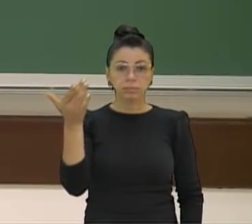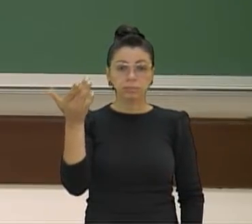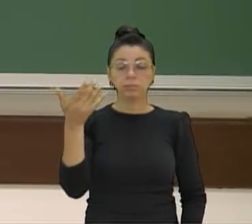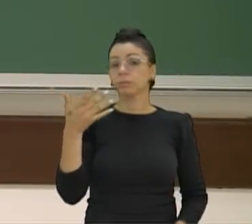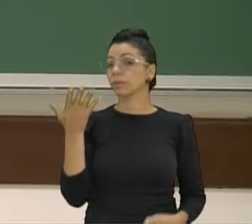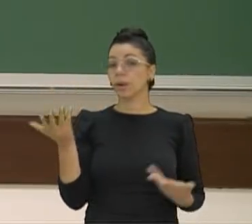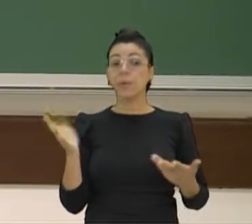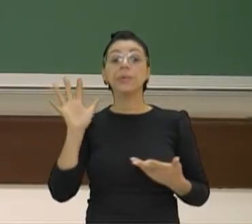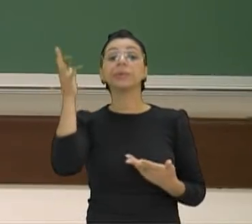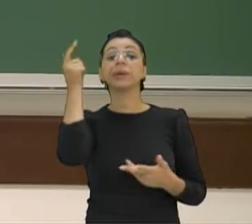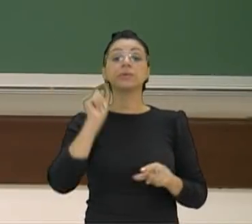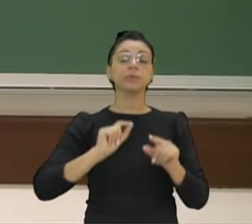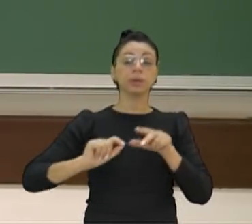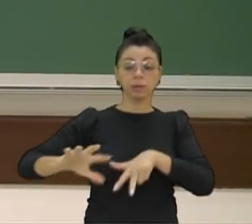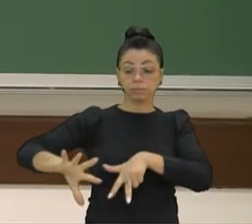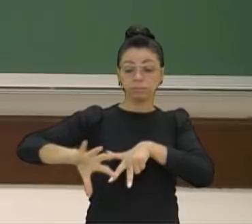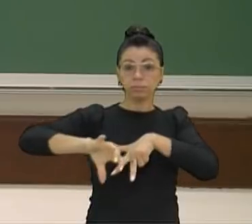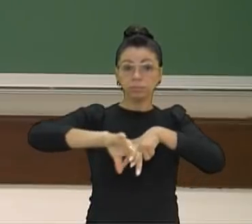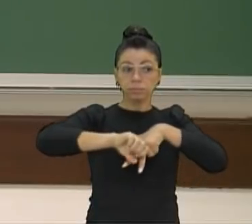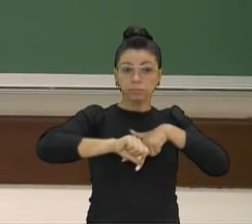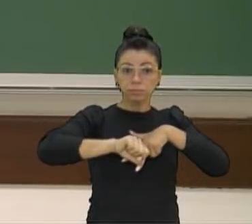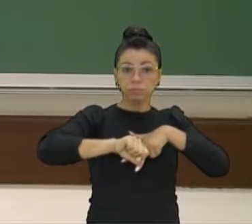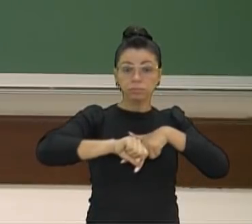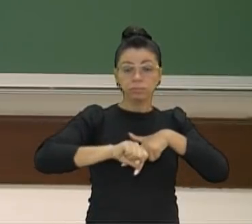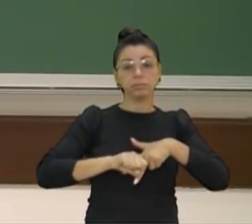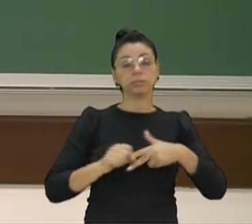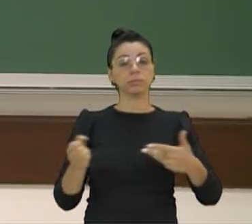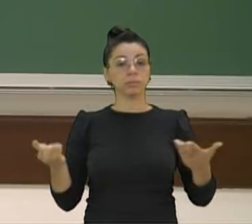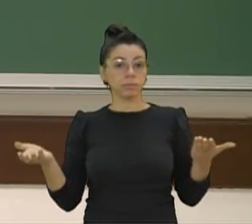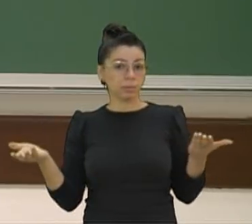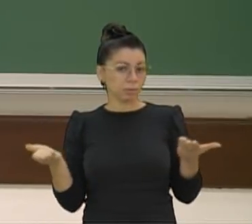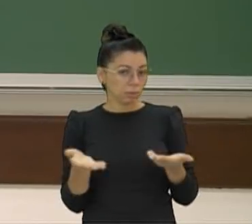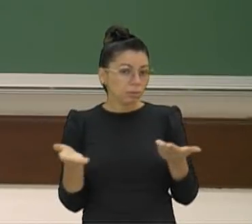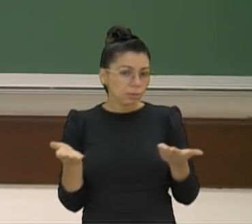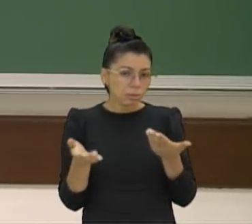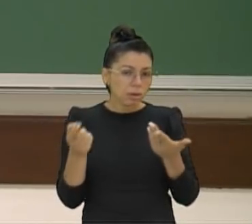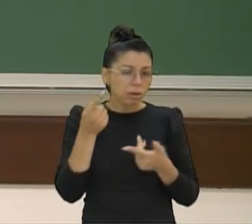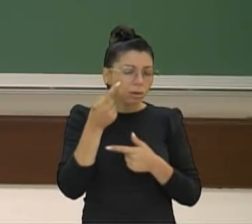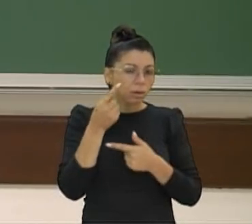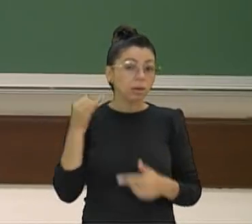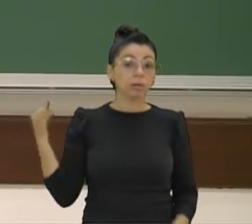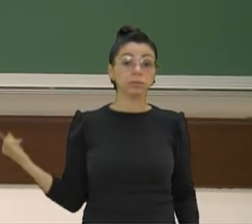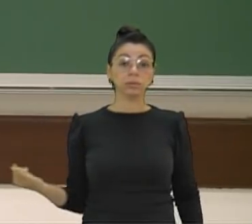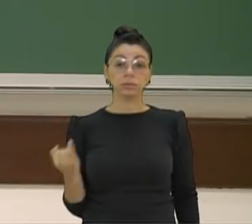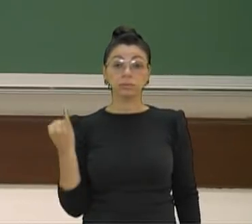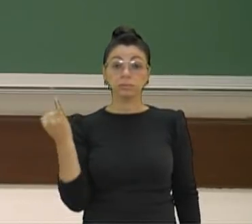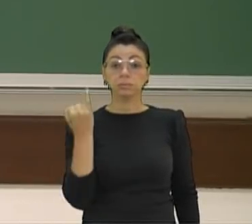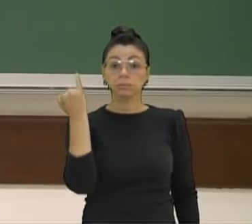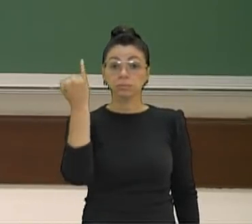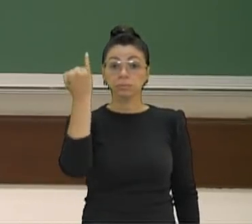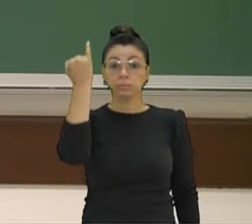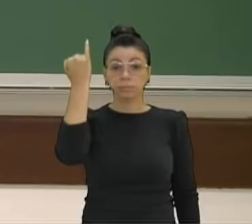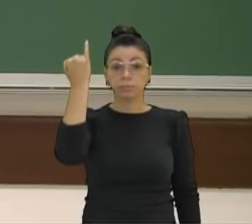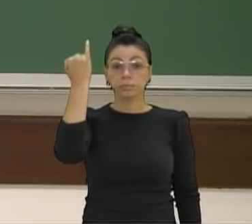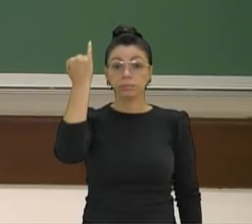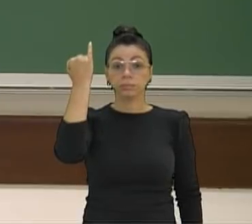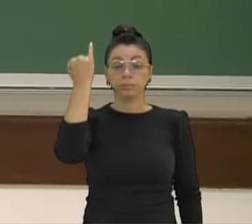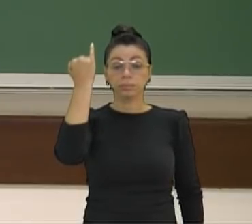né, se contaminando. Agora, olha só a importância, né,